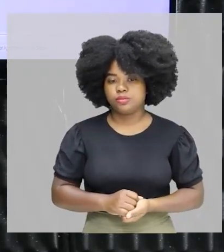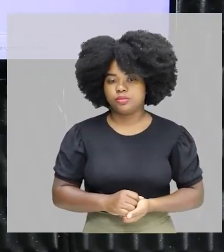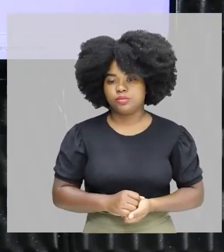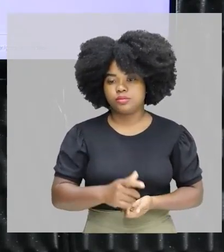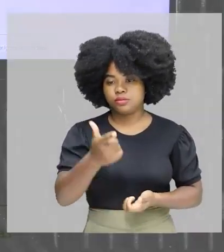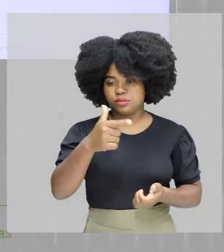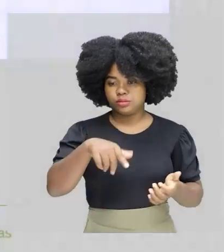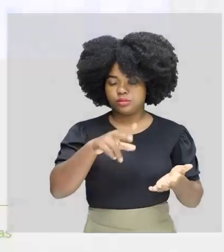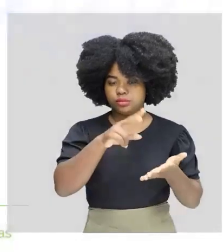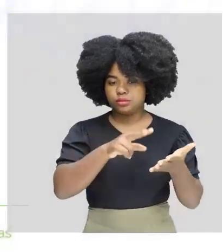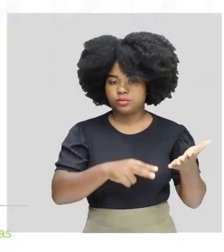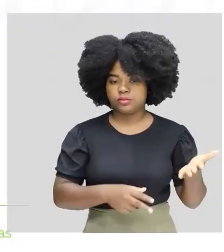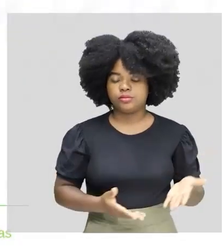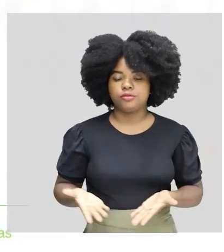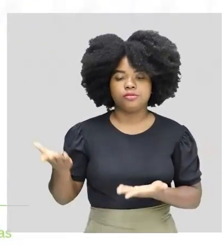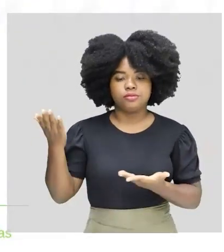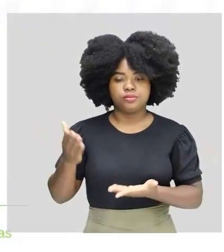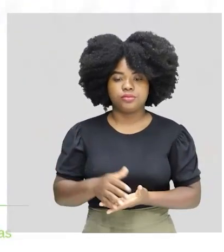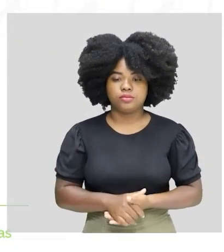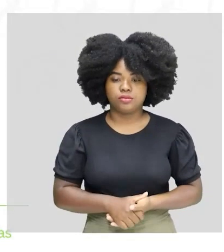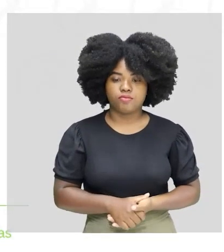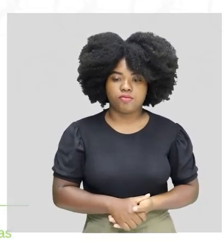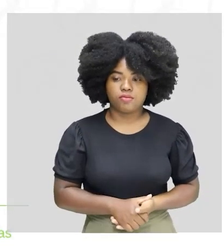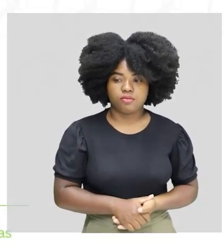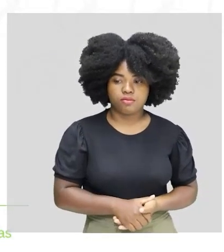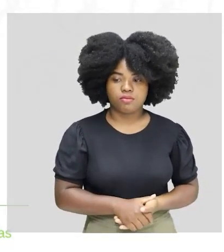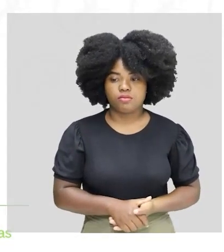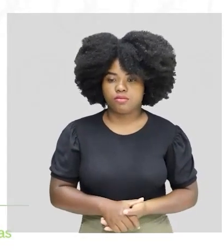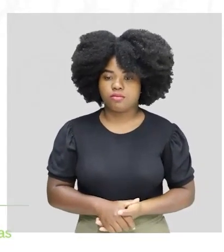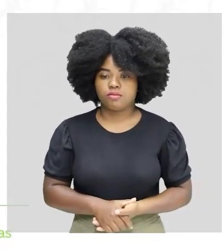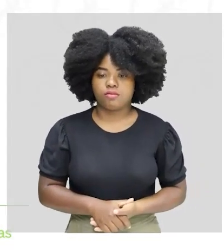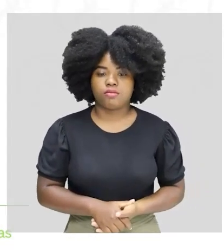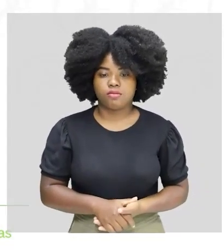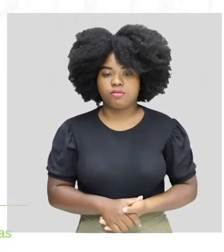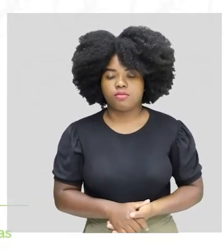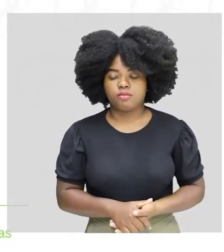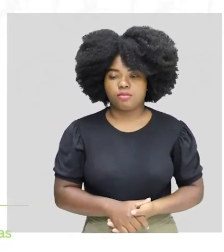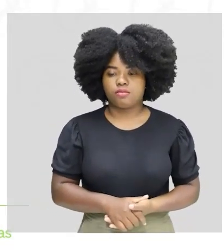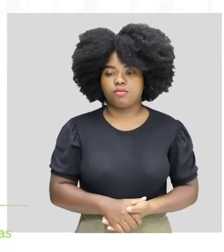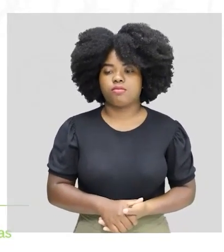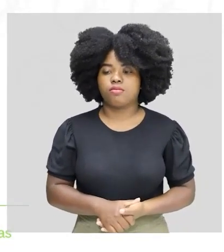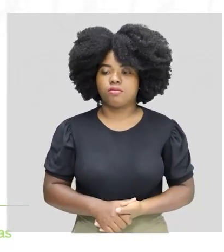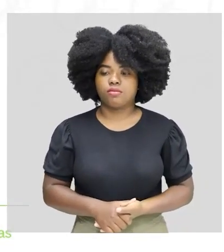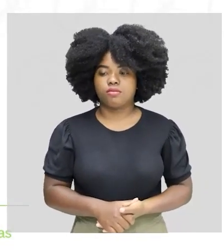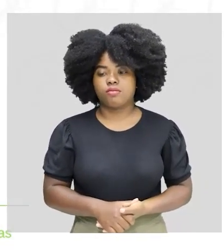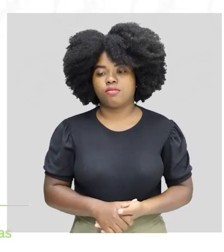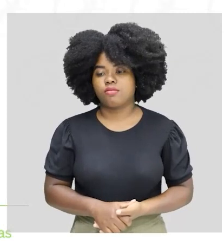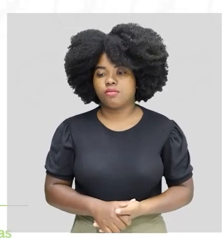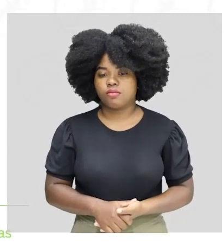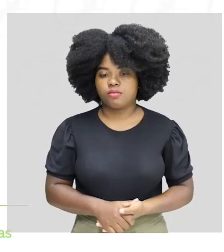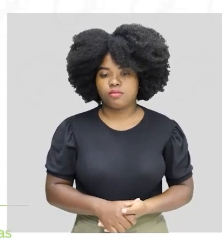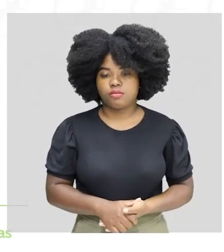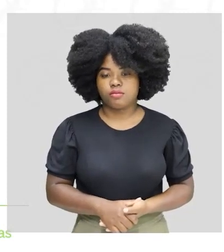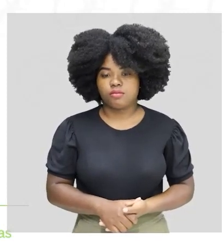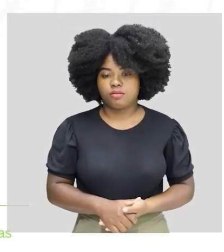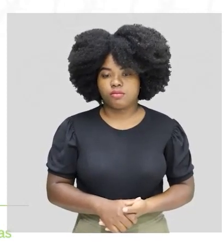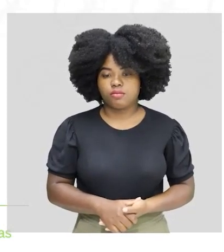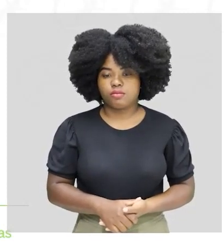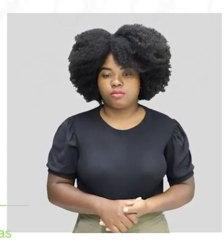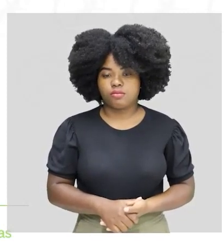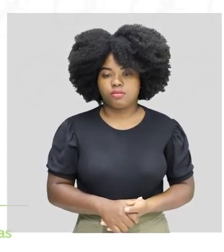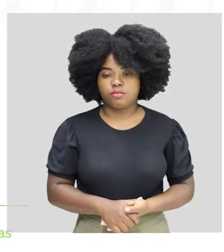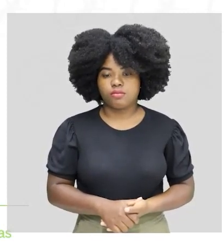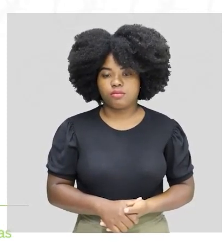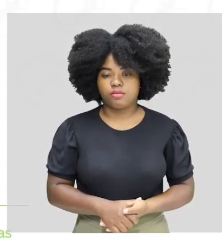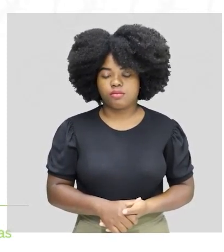certo? Uma vez que o ácido carboxílico formado é pouco solúvel em água e menos eficiente